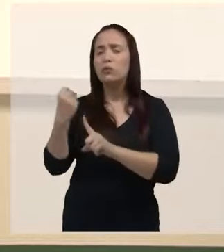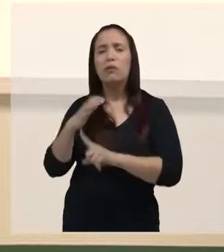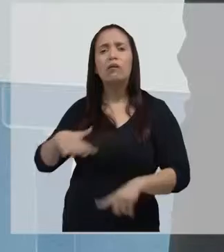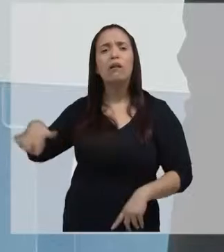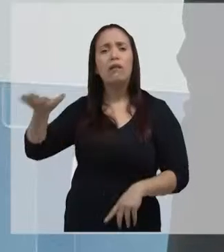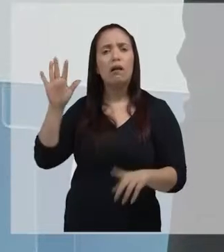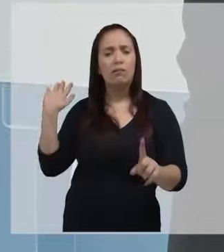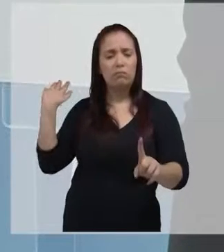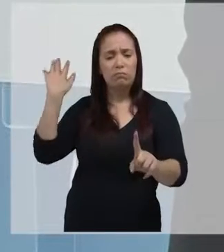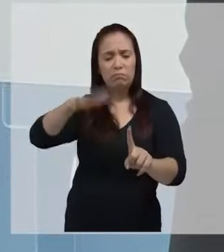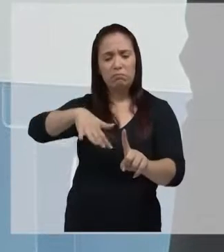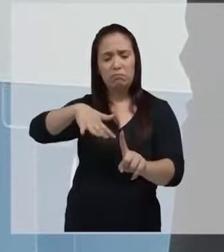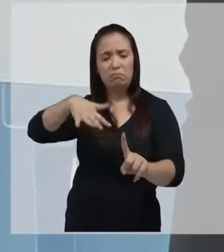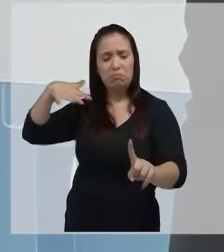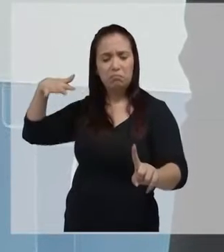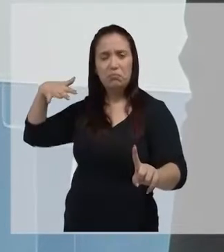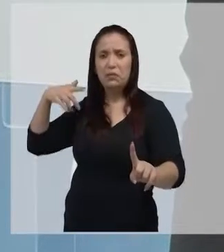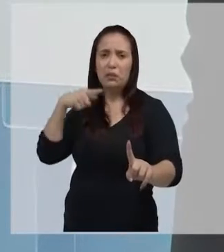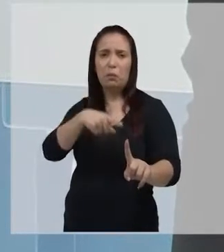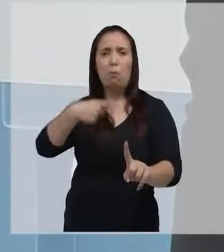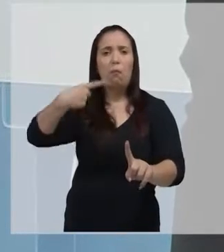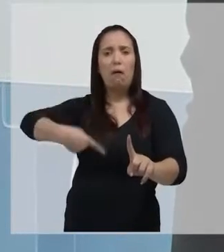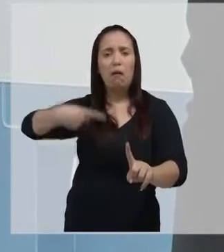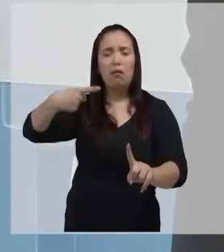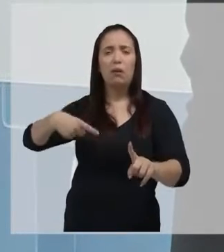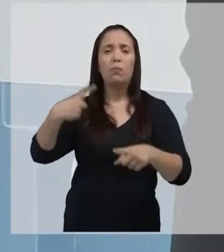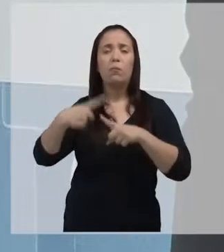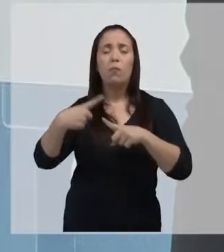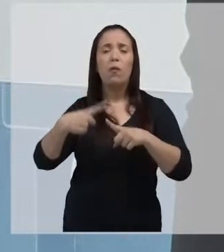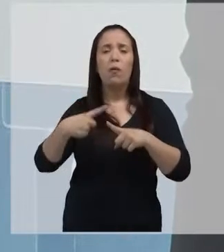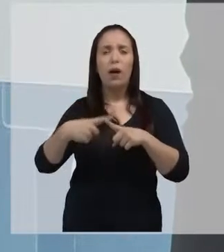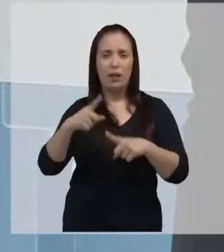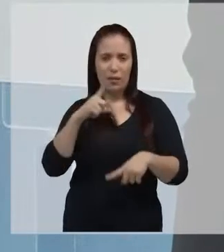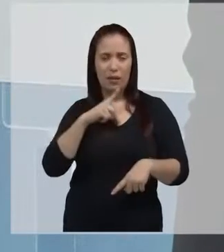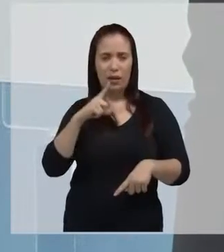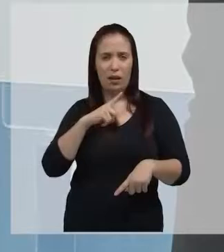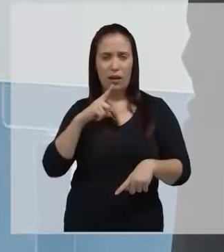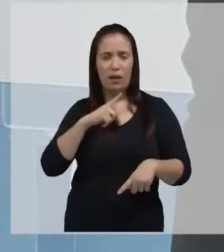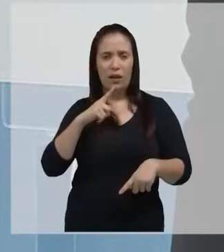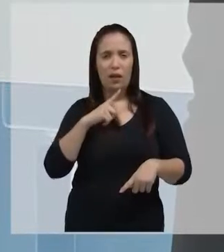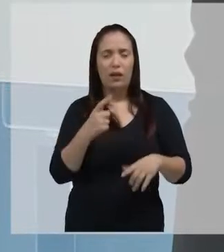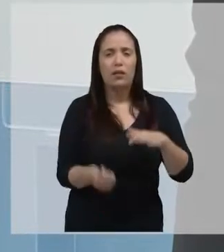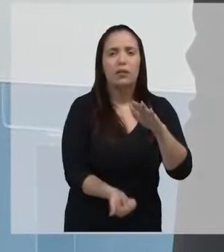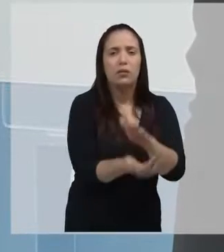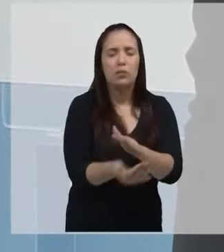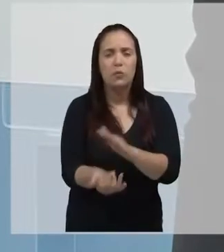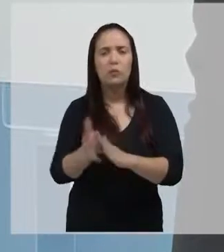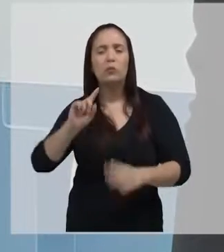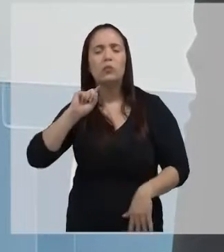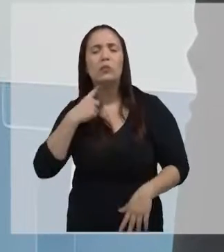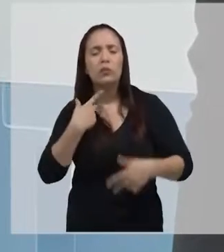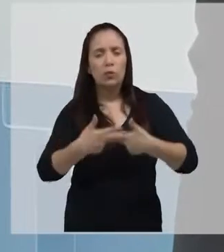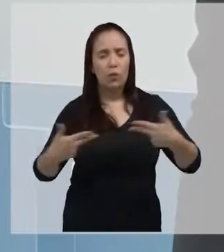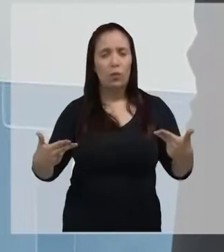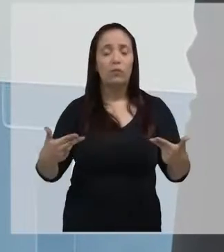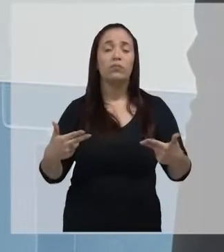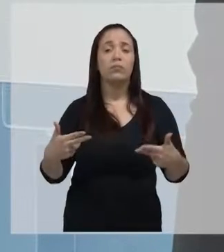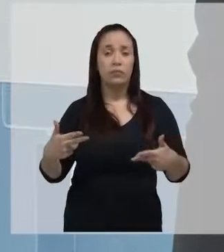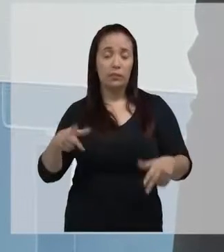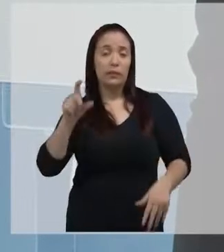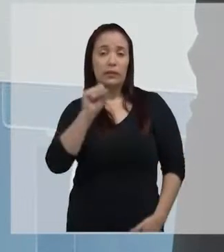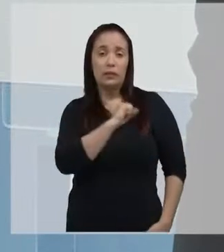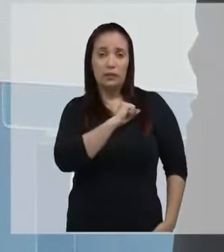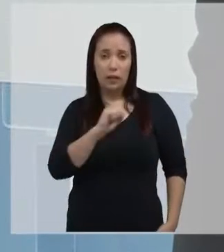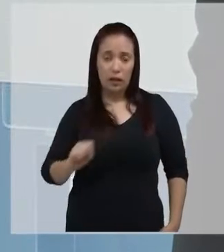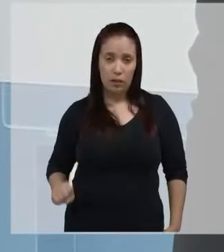a também. gente não se sentir representado por eles, pela bandalheira que foi feita tanto no Senado. Olha, como senador que era